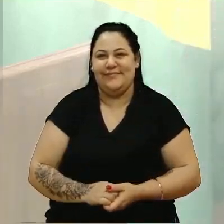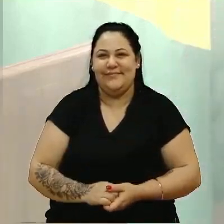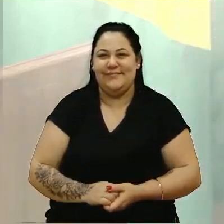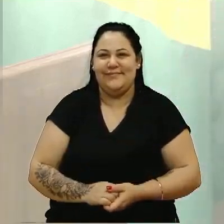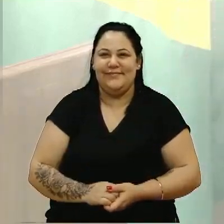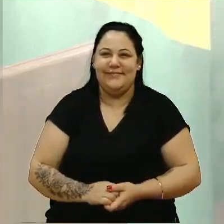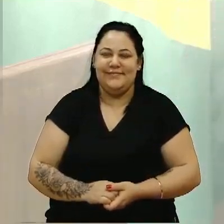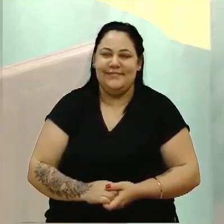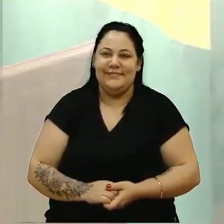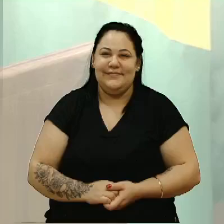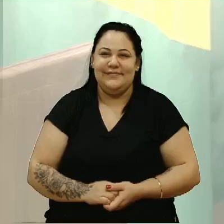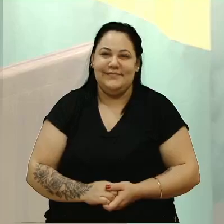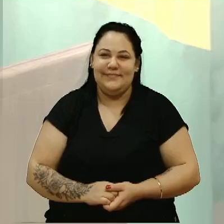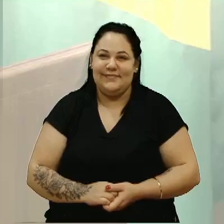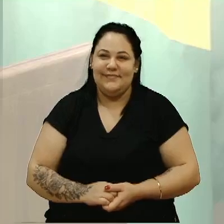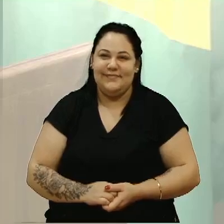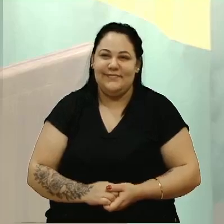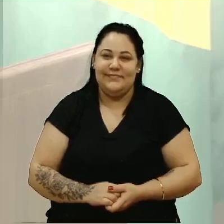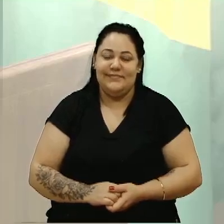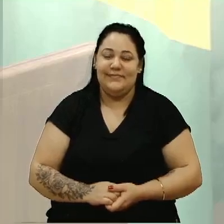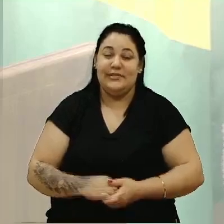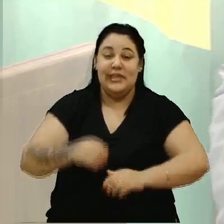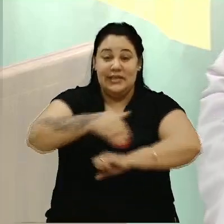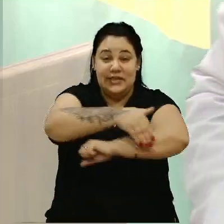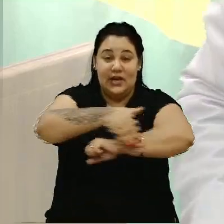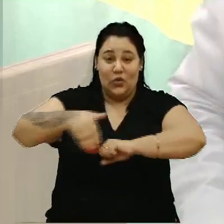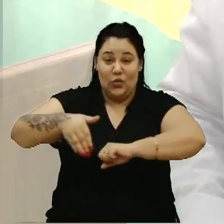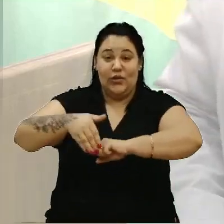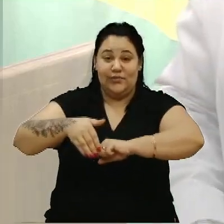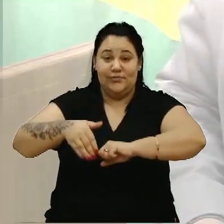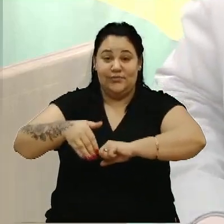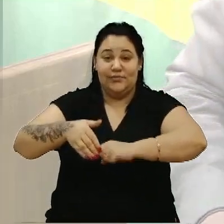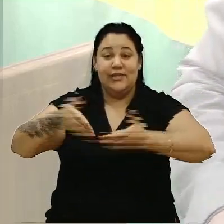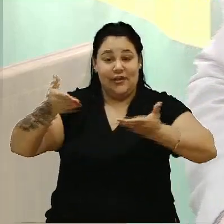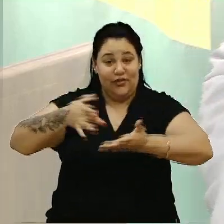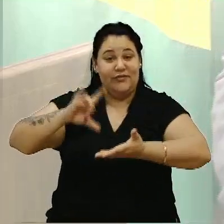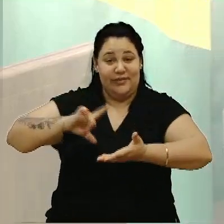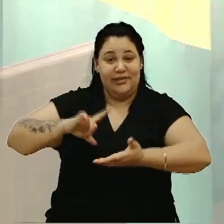E esta rua, com o nome de Alcidino,